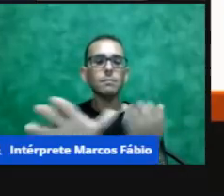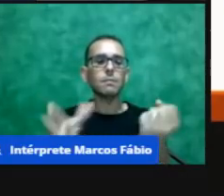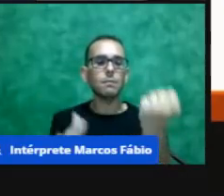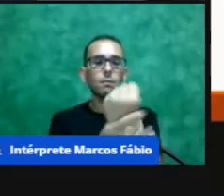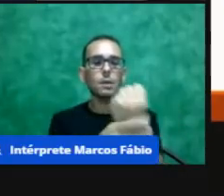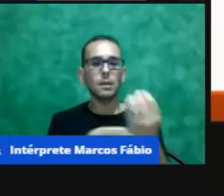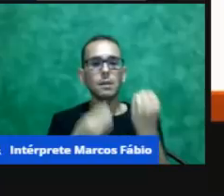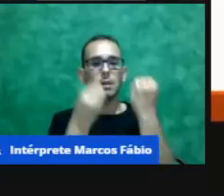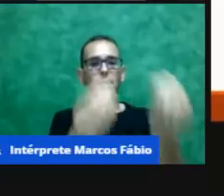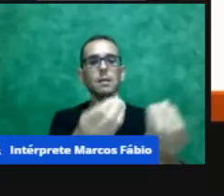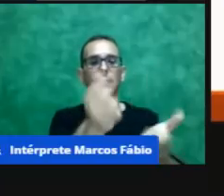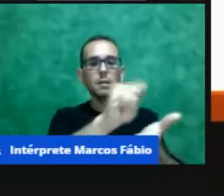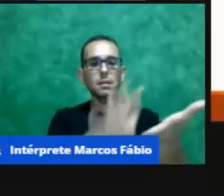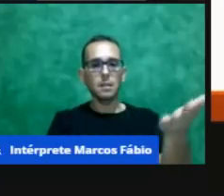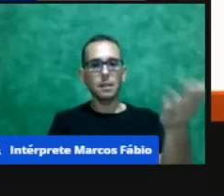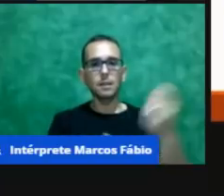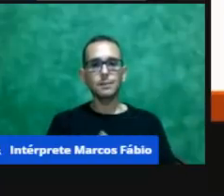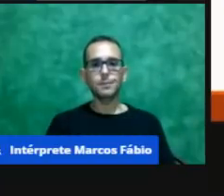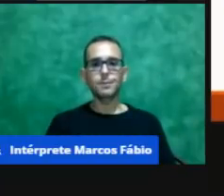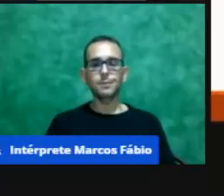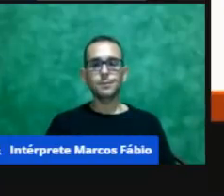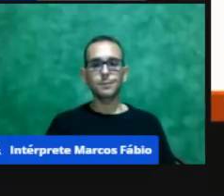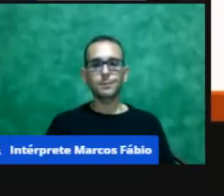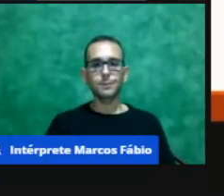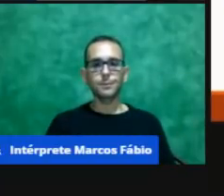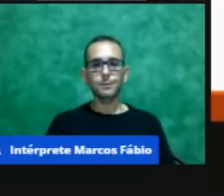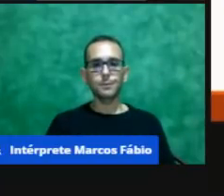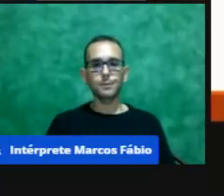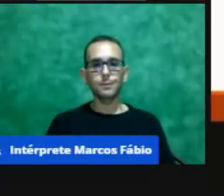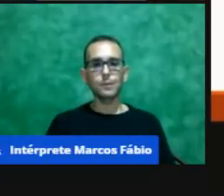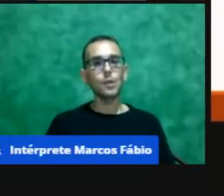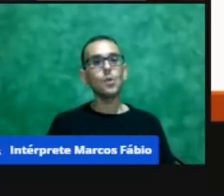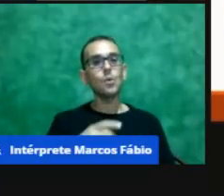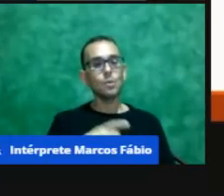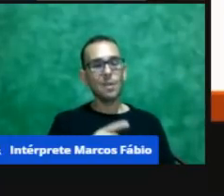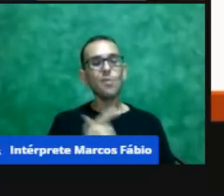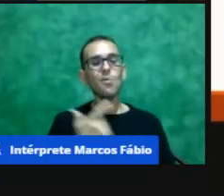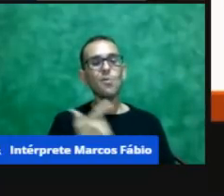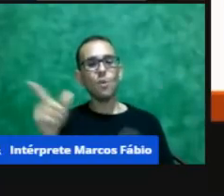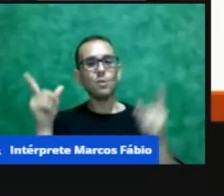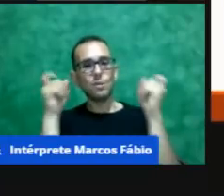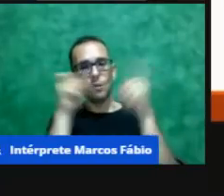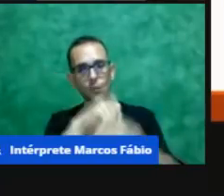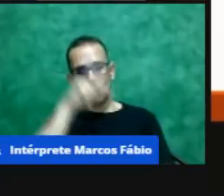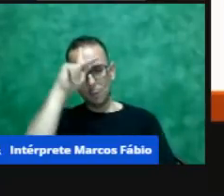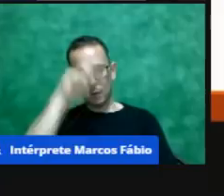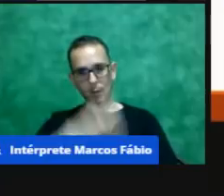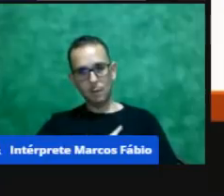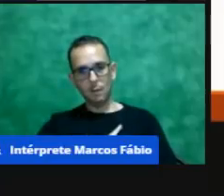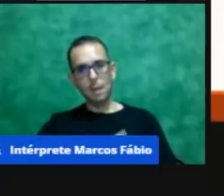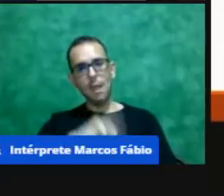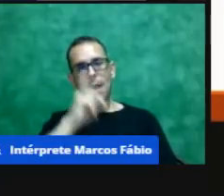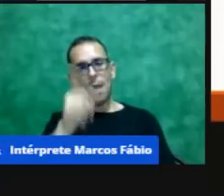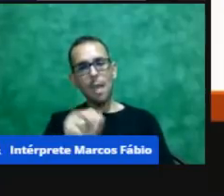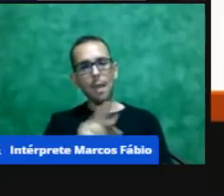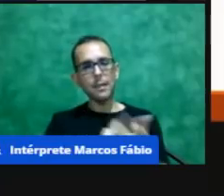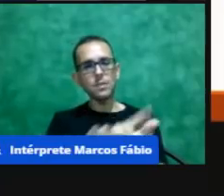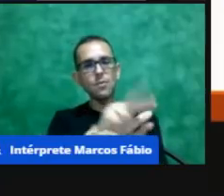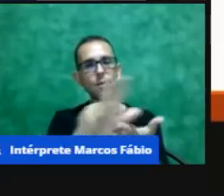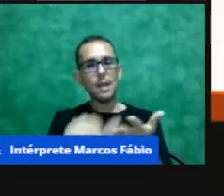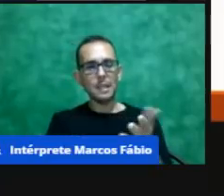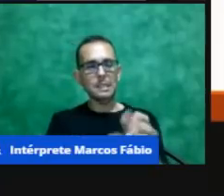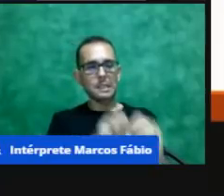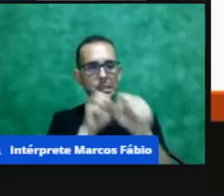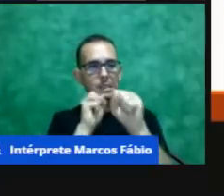essas atividades. Um outro desafio, principalmente para mim, é a questão das diferentes etapas de ensino